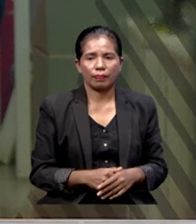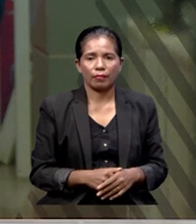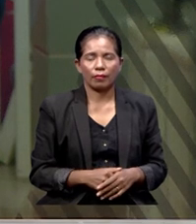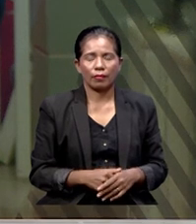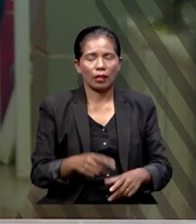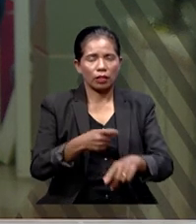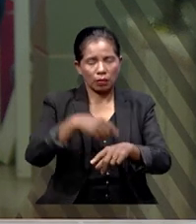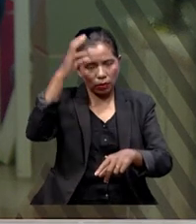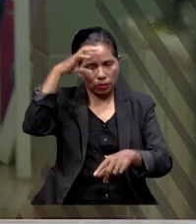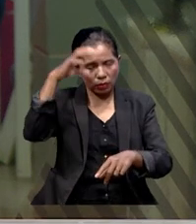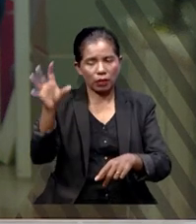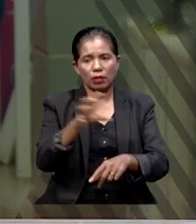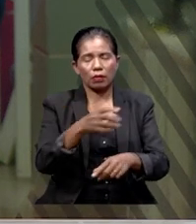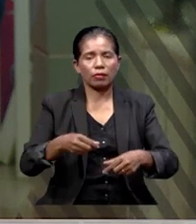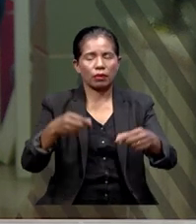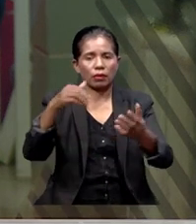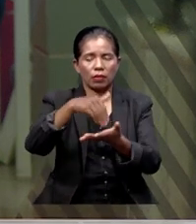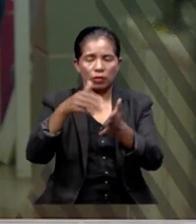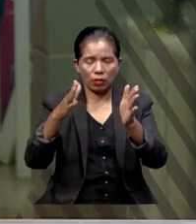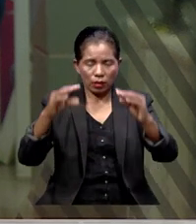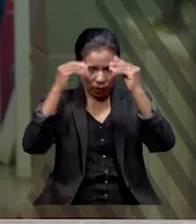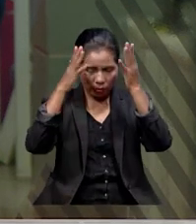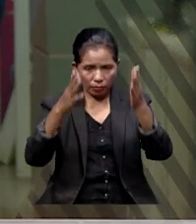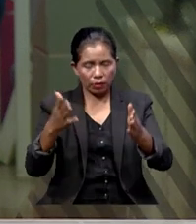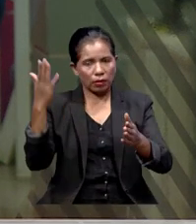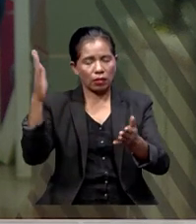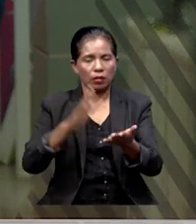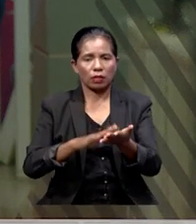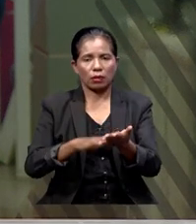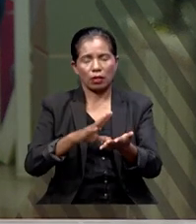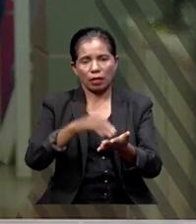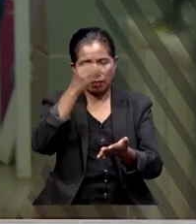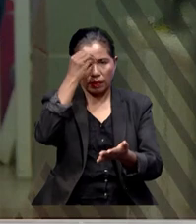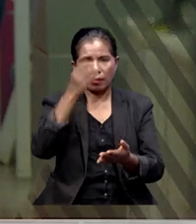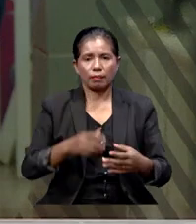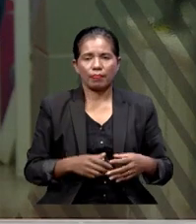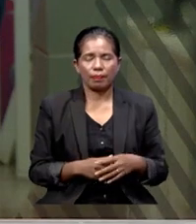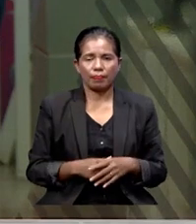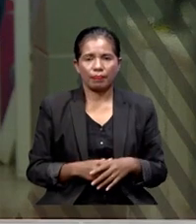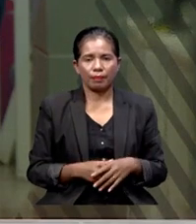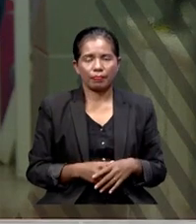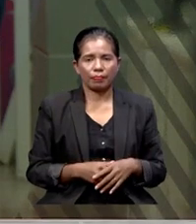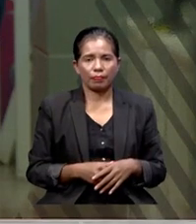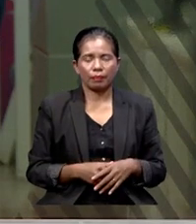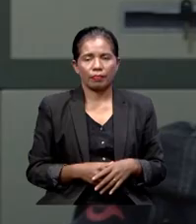Tempo urano animbot va miasa va studente no professor sire e ensino aprendizagem.